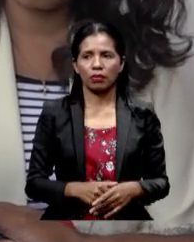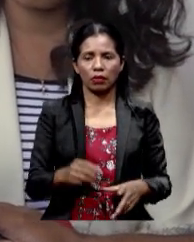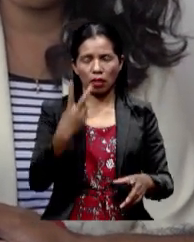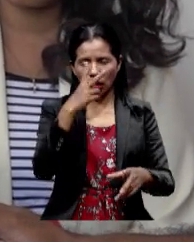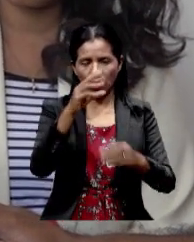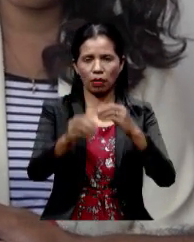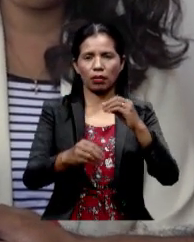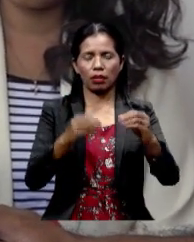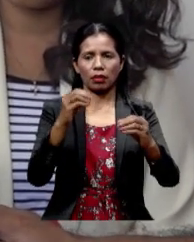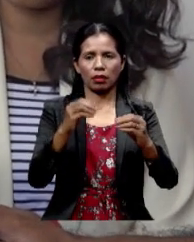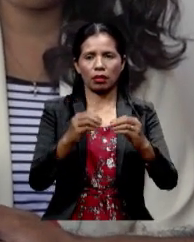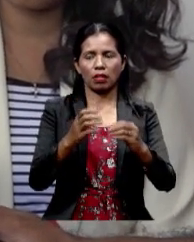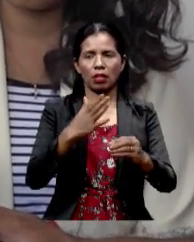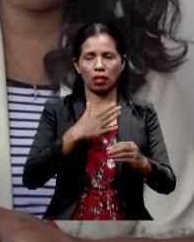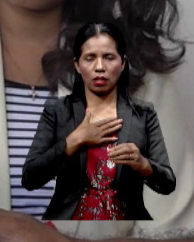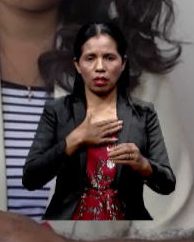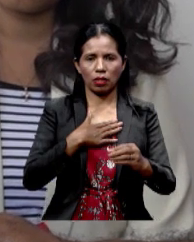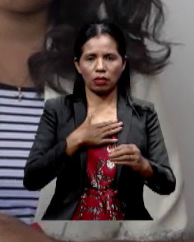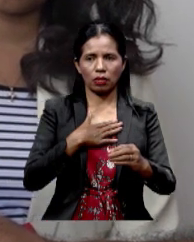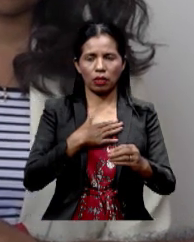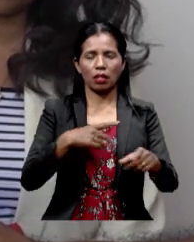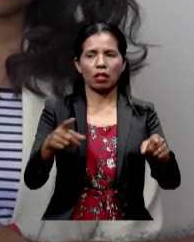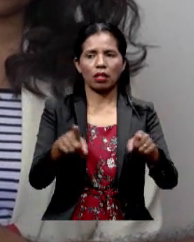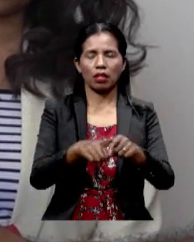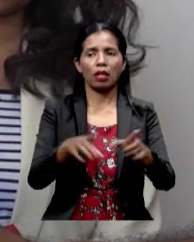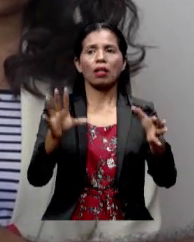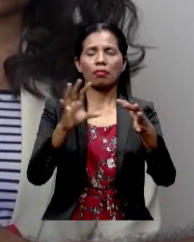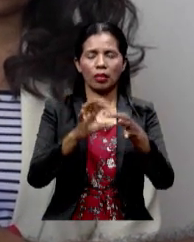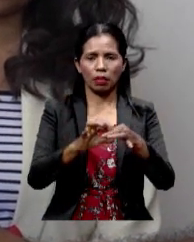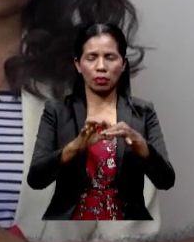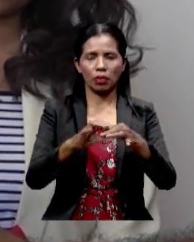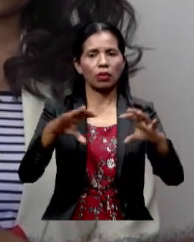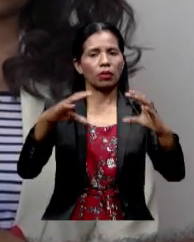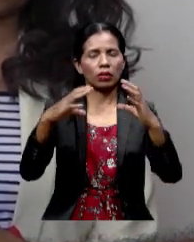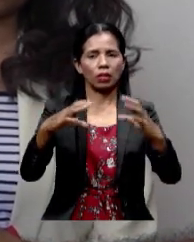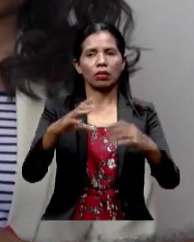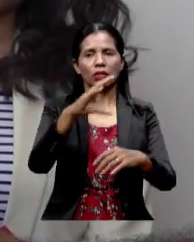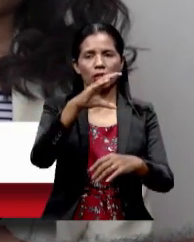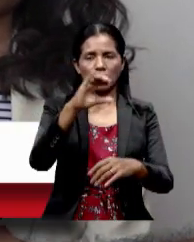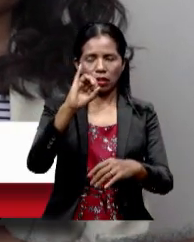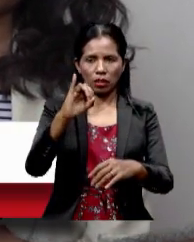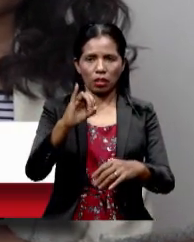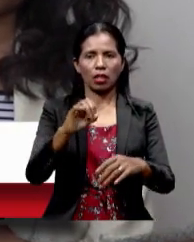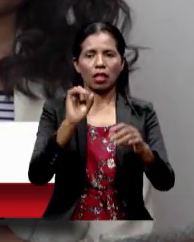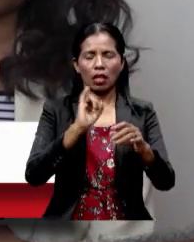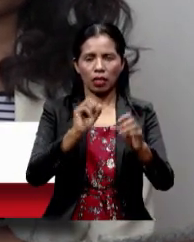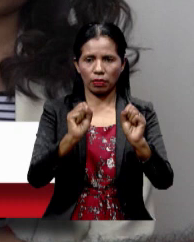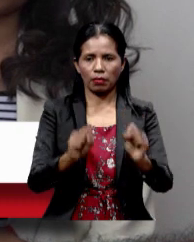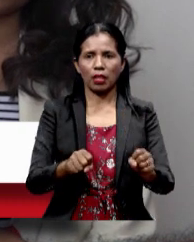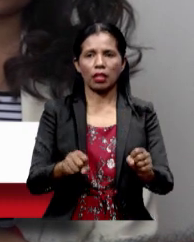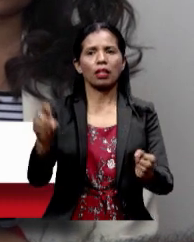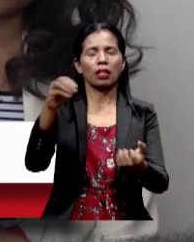substituição haunian, hanesan, membro Conselho de Imprensa, a tubele substitui